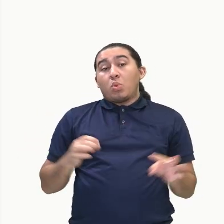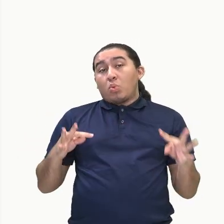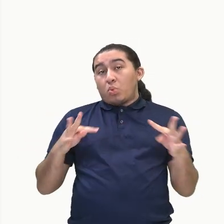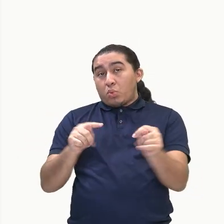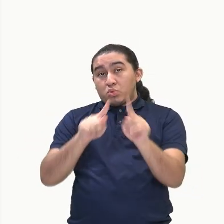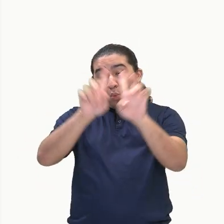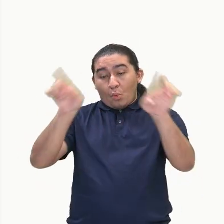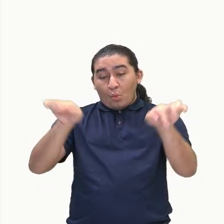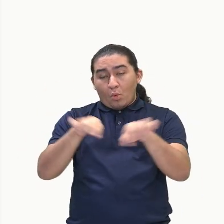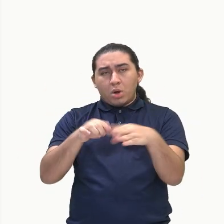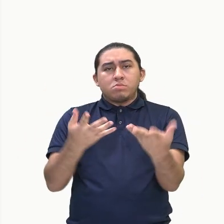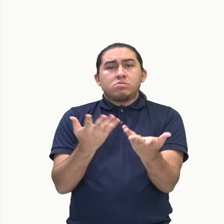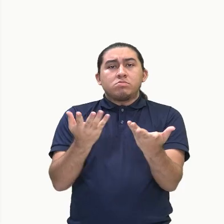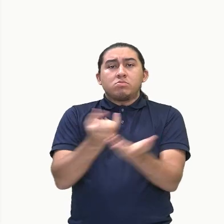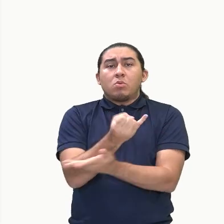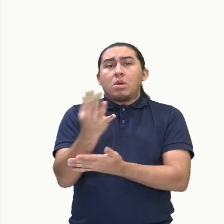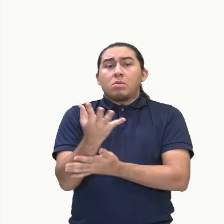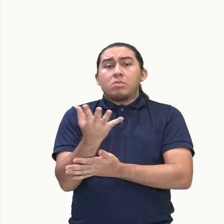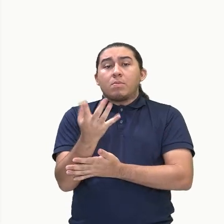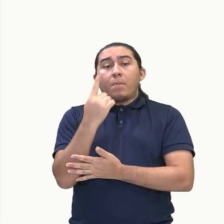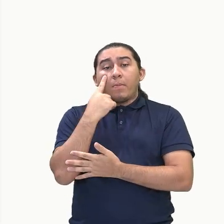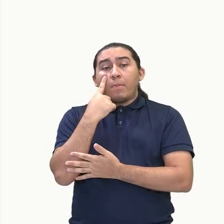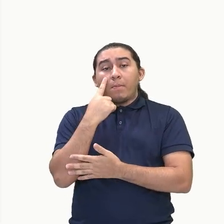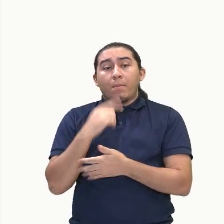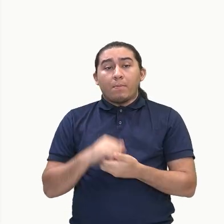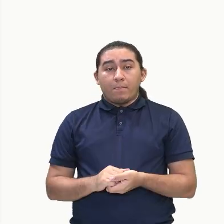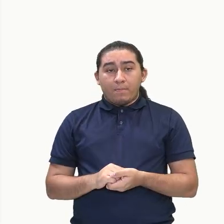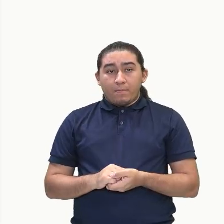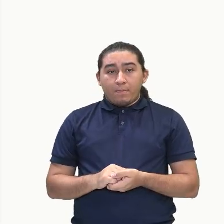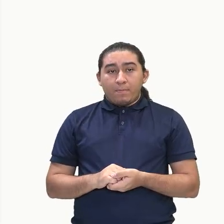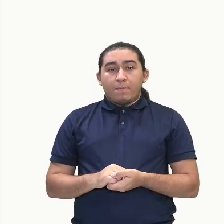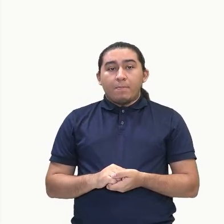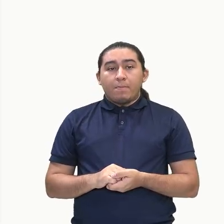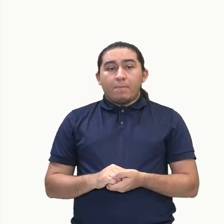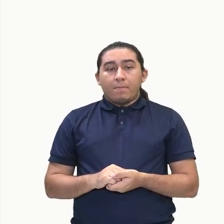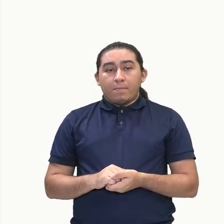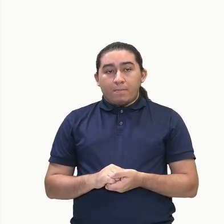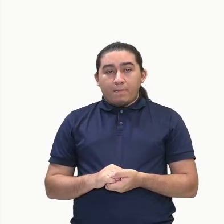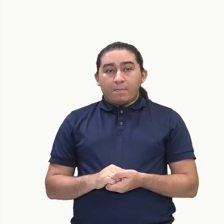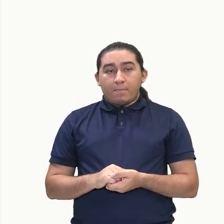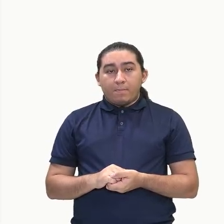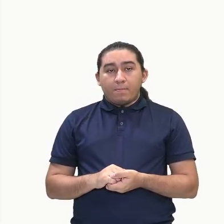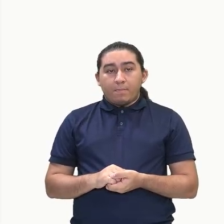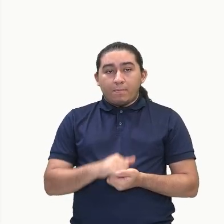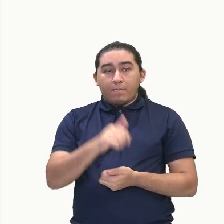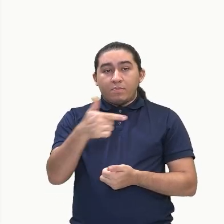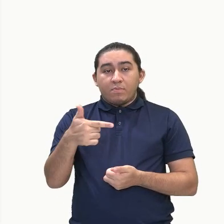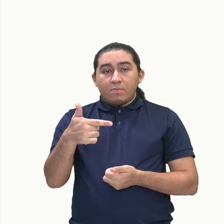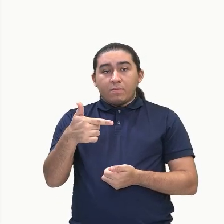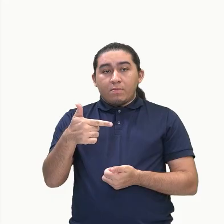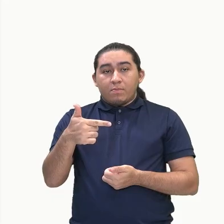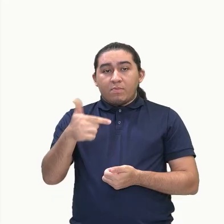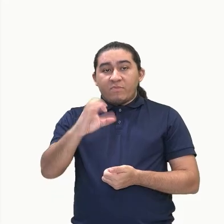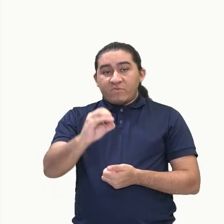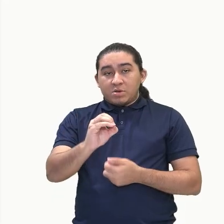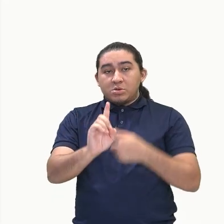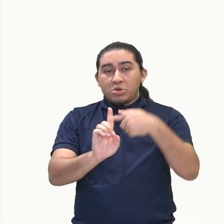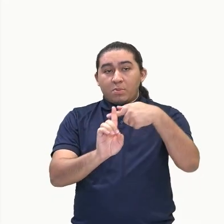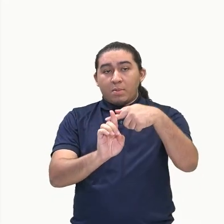Então, quem vai ser a soma dos lados? Então, o perímetro eu vou pegar e vou somar 20